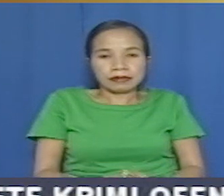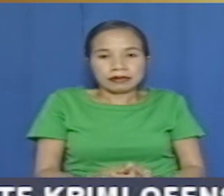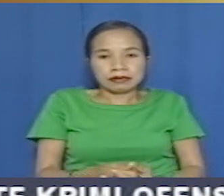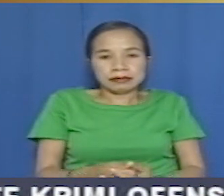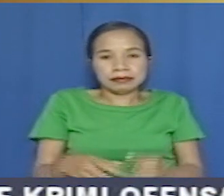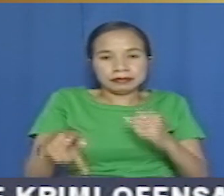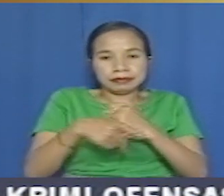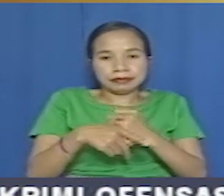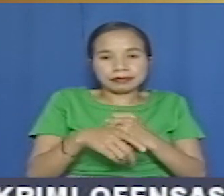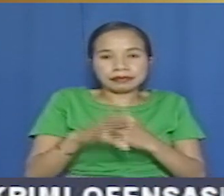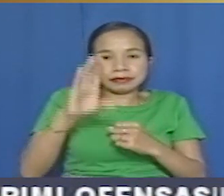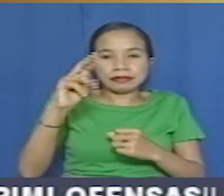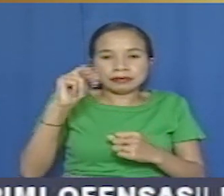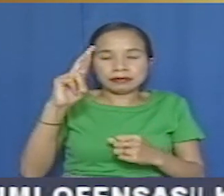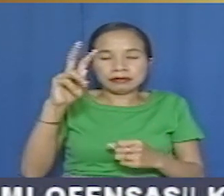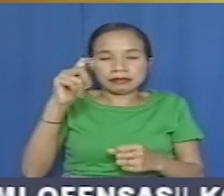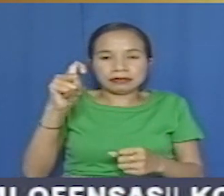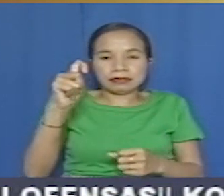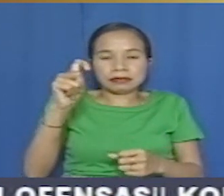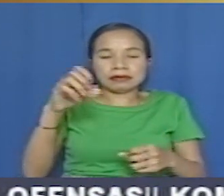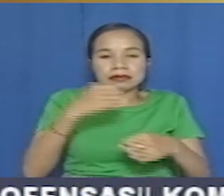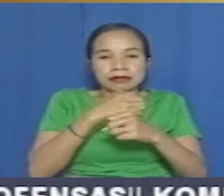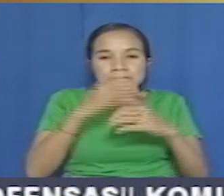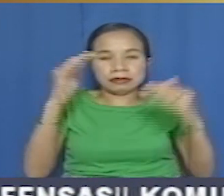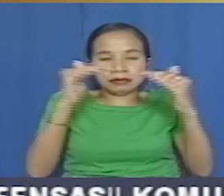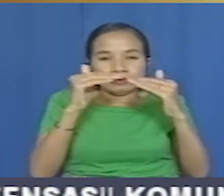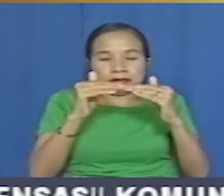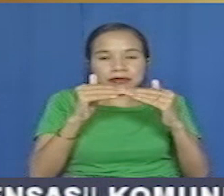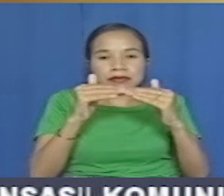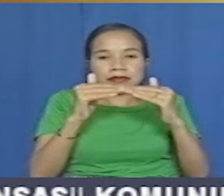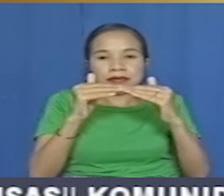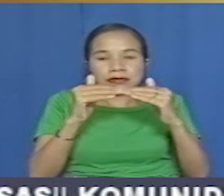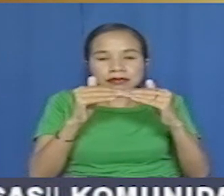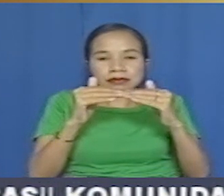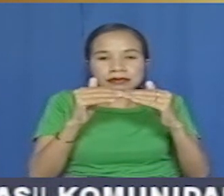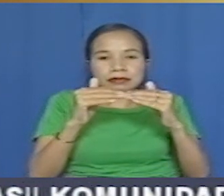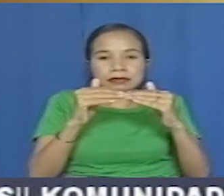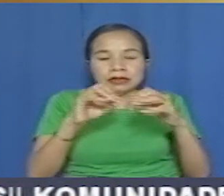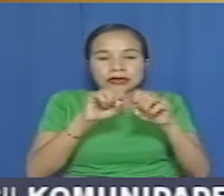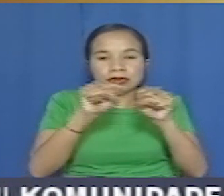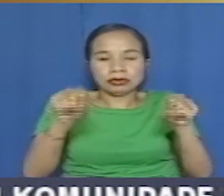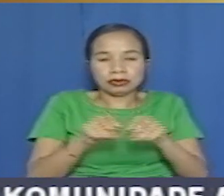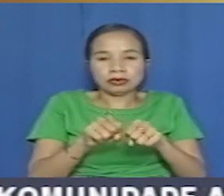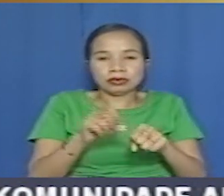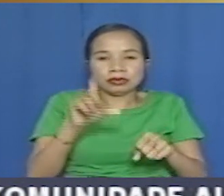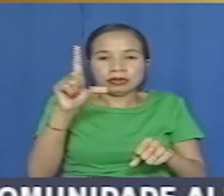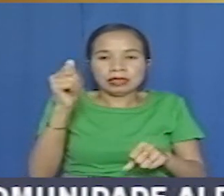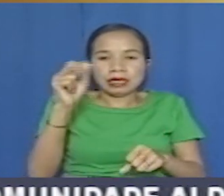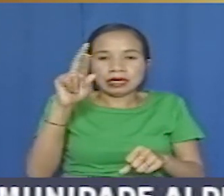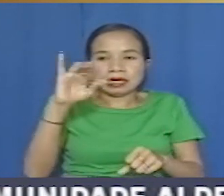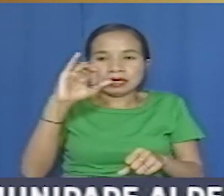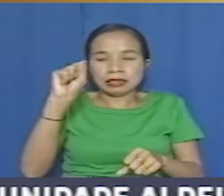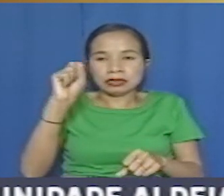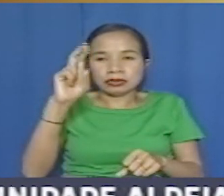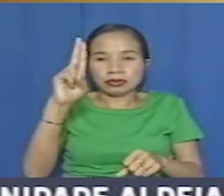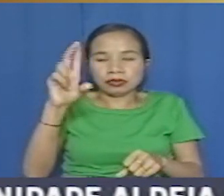E parte selo partido senarte realiza atividades consolidação e suku larisula no simo afiliação militantes partidos balon e